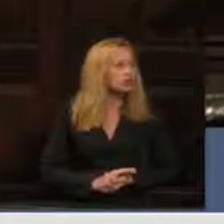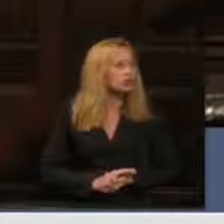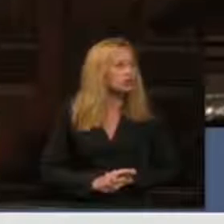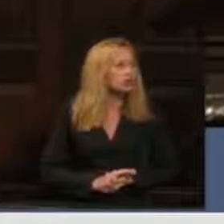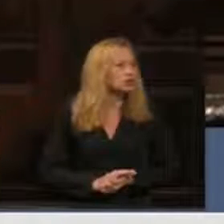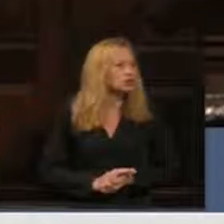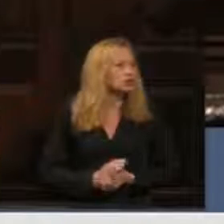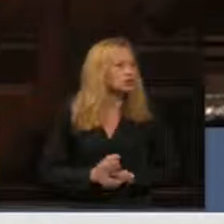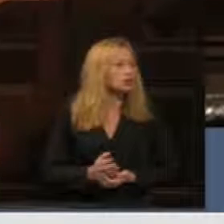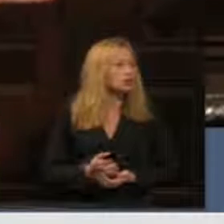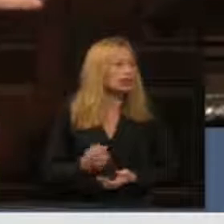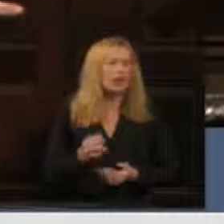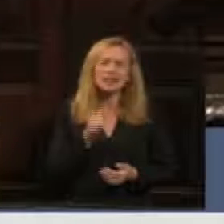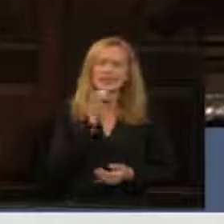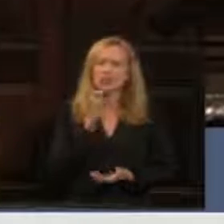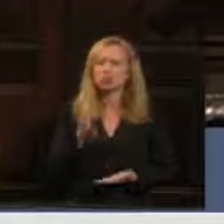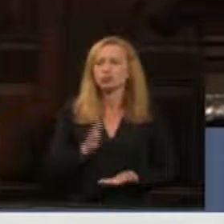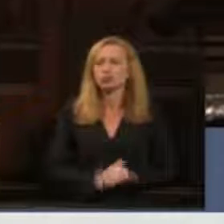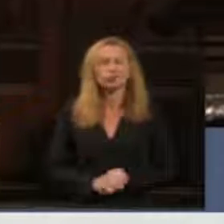fechar com um exemplo.